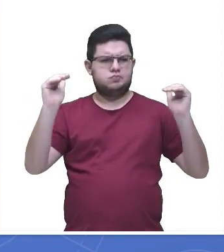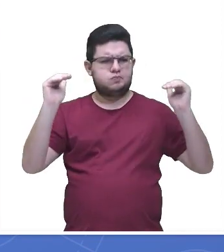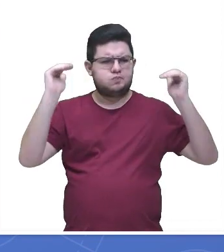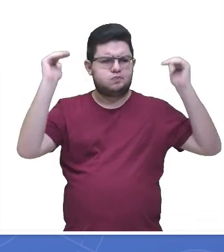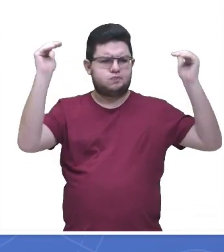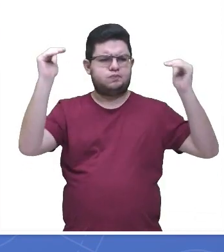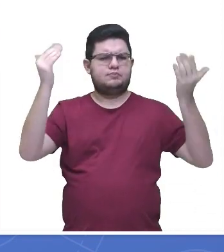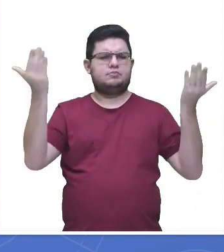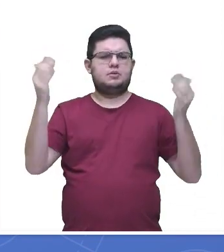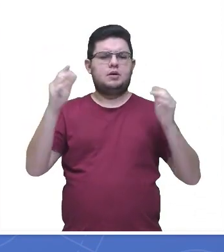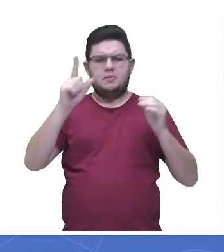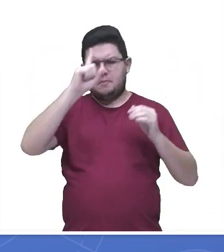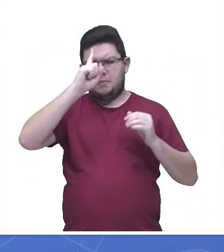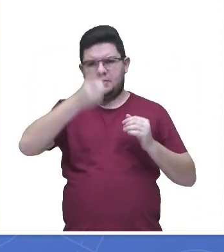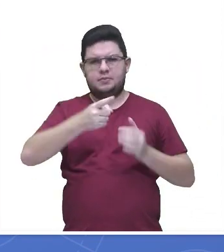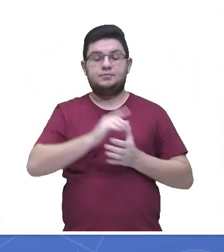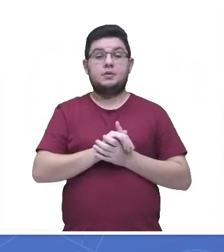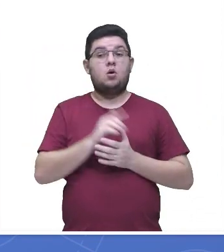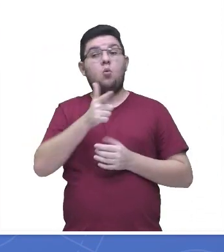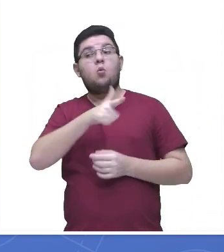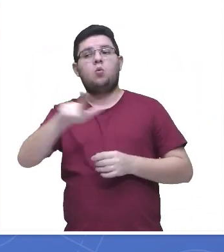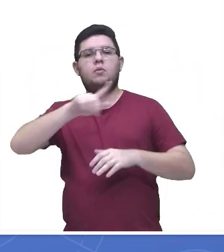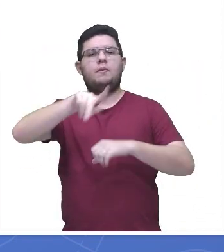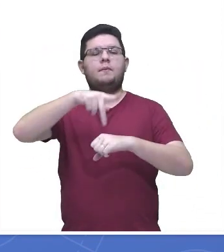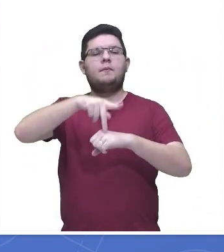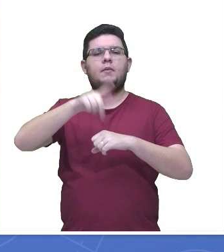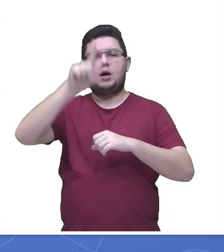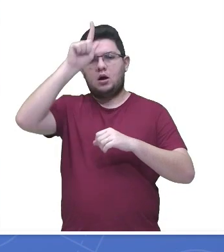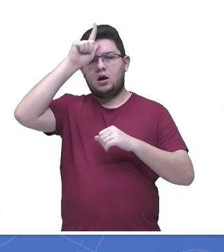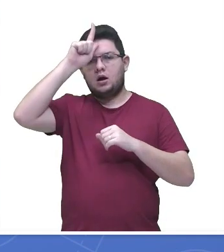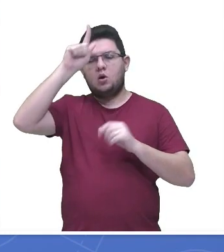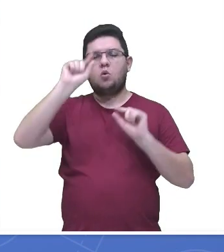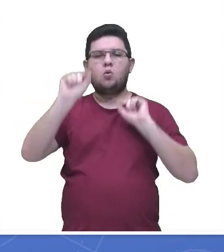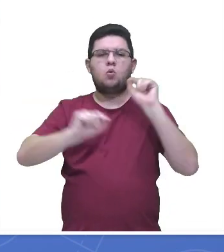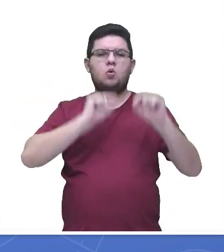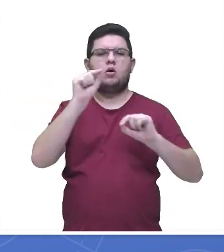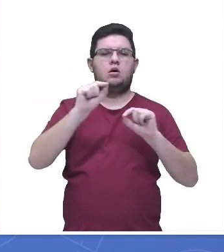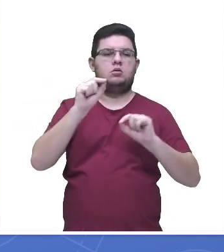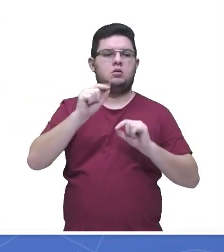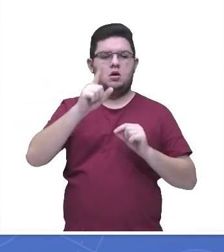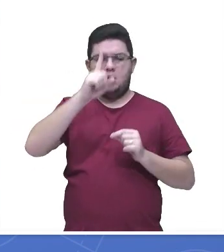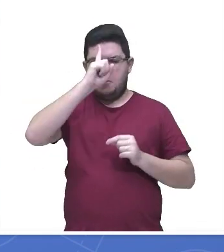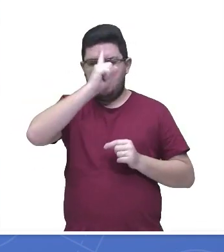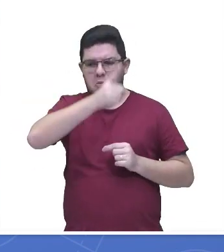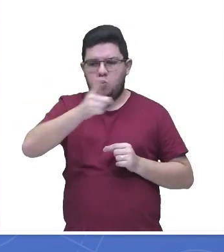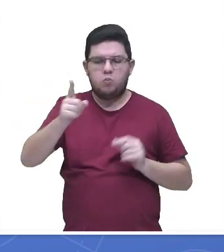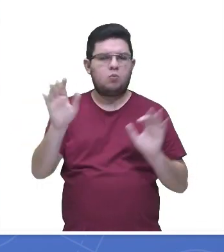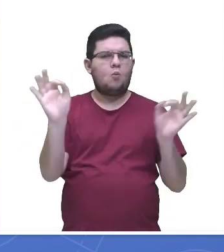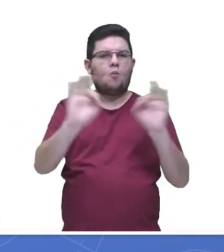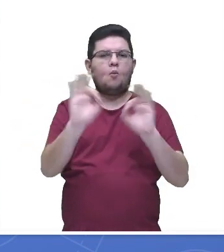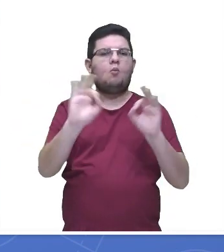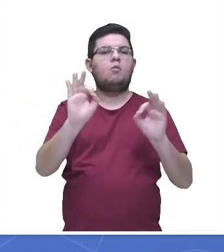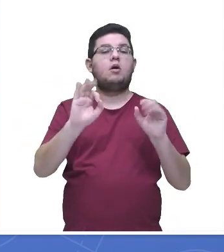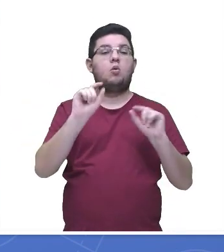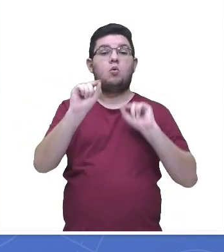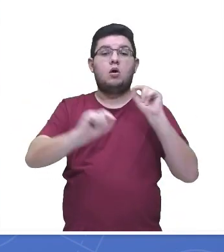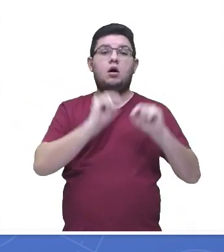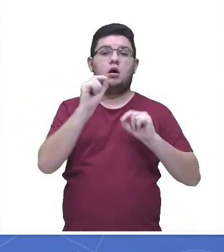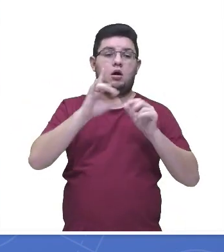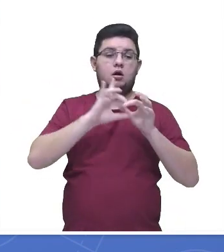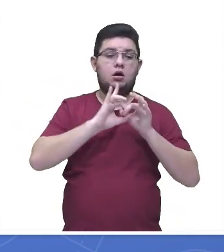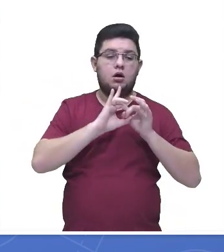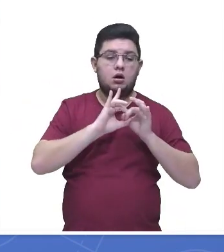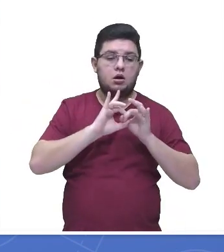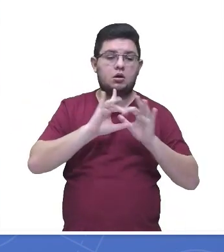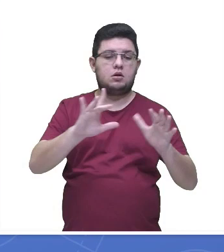é inteligente, ele procura o quê? A beleza, a superioridade, mas de forma democrática. Isso